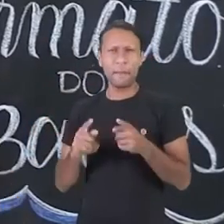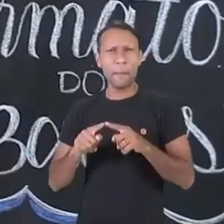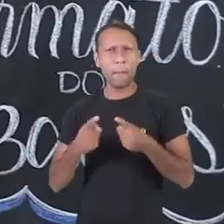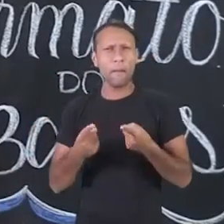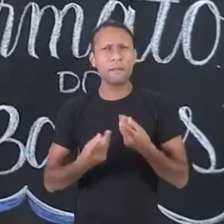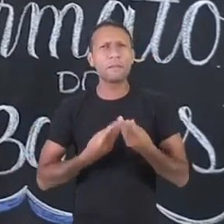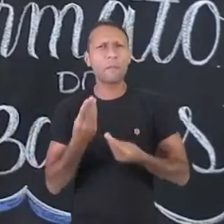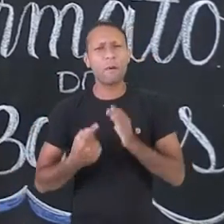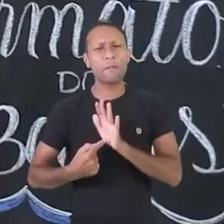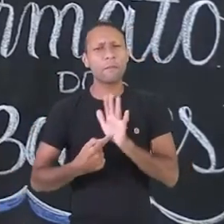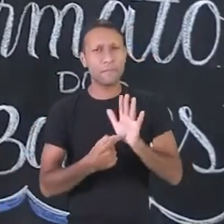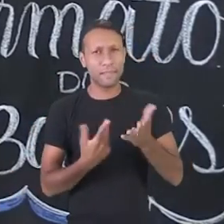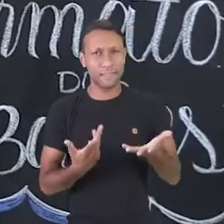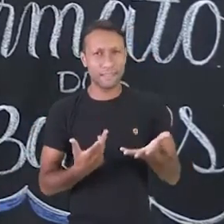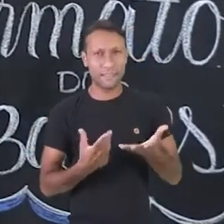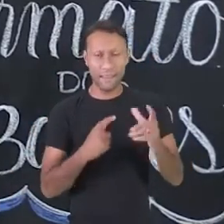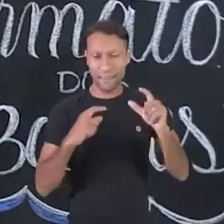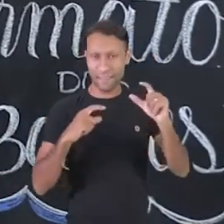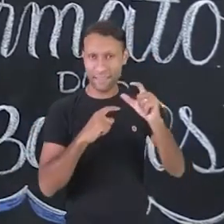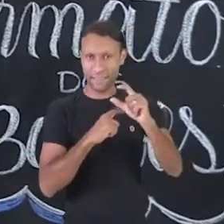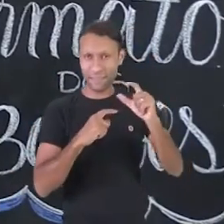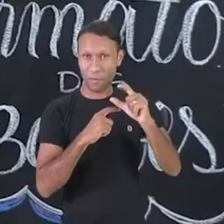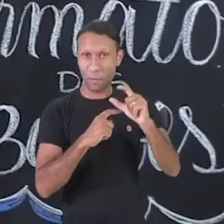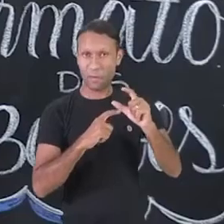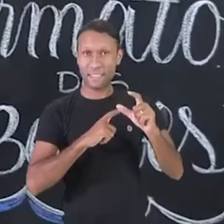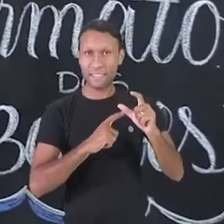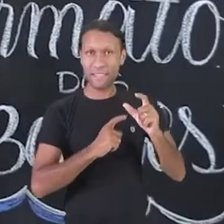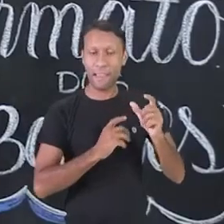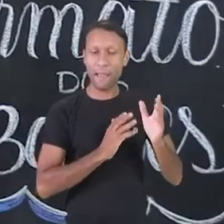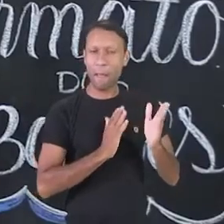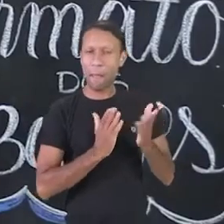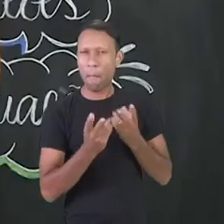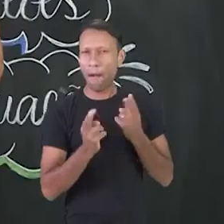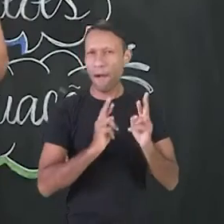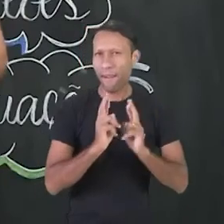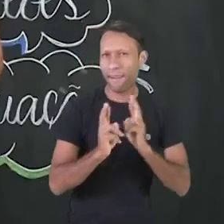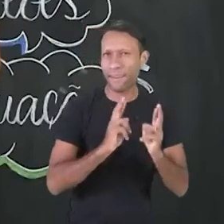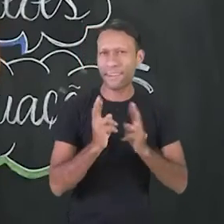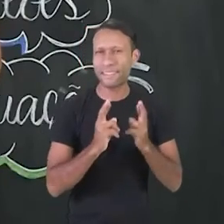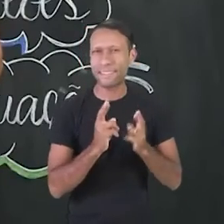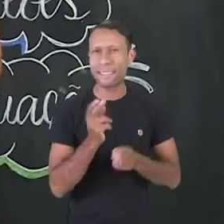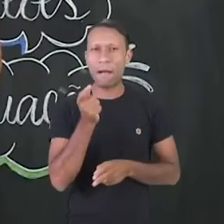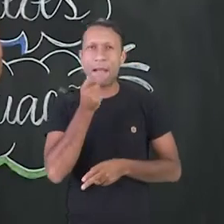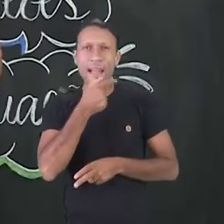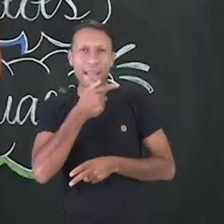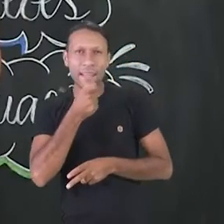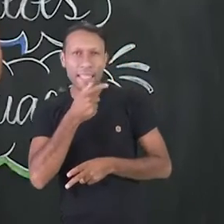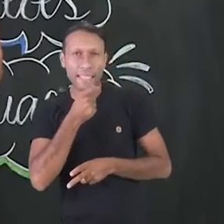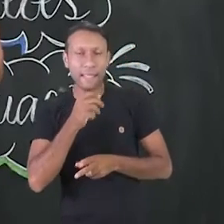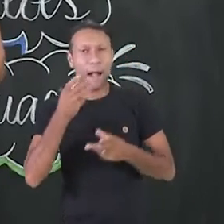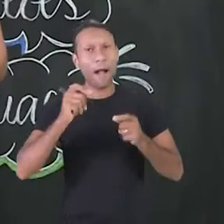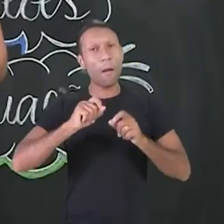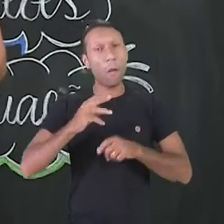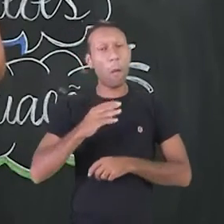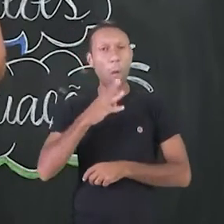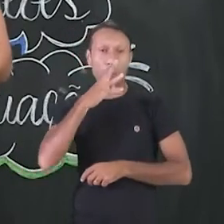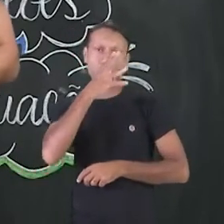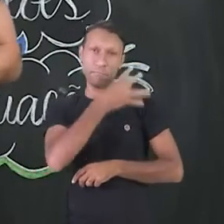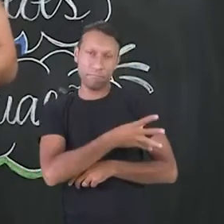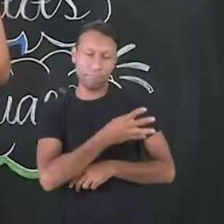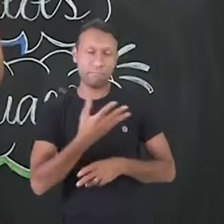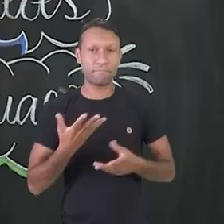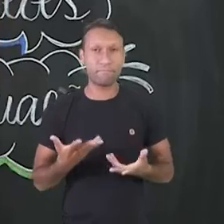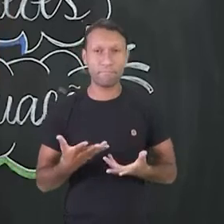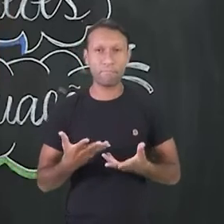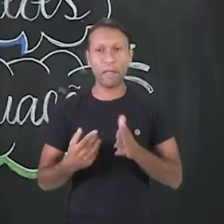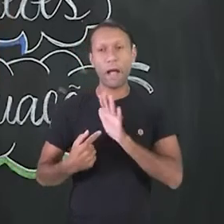mensagem é essa? As histórias em quadrinhos são um trânsito muito legal entre humor e crítica. Muitas vezes a mensagem que está ali escrita, aparentemente simples,